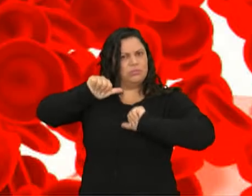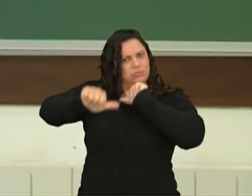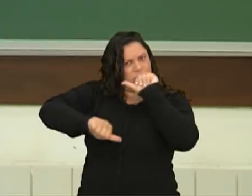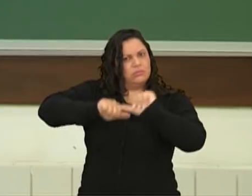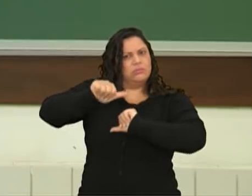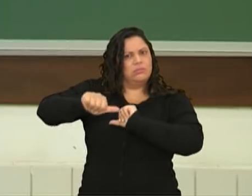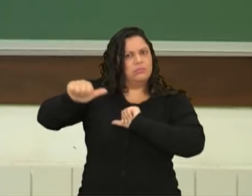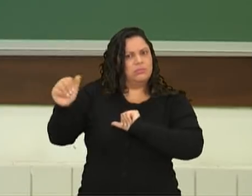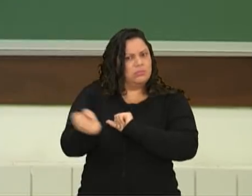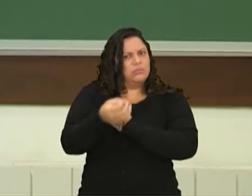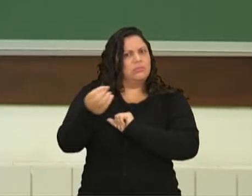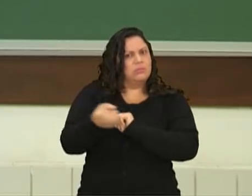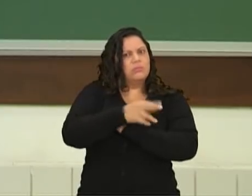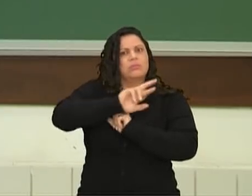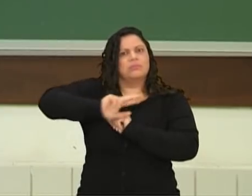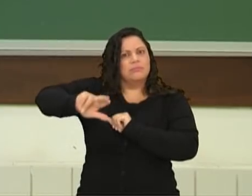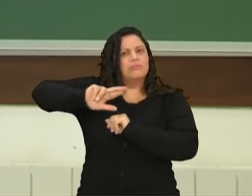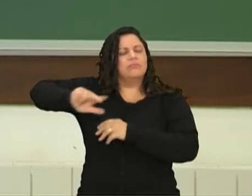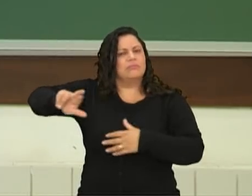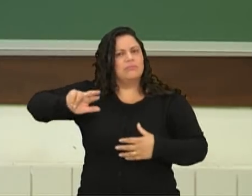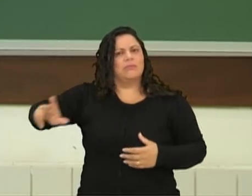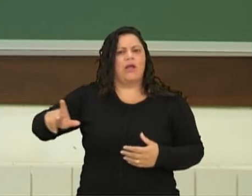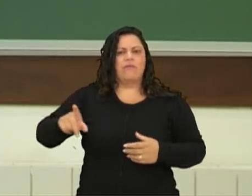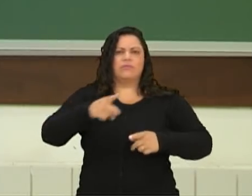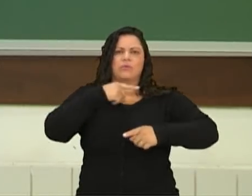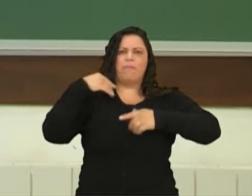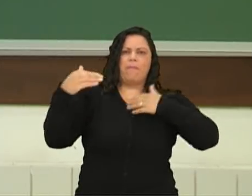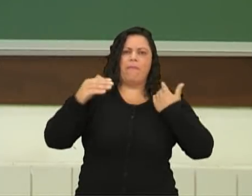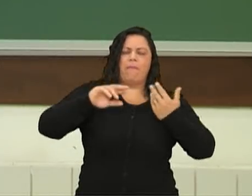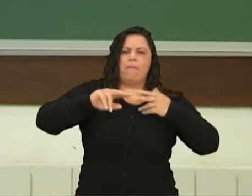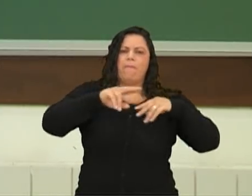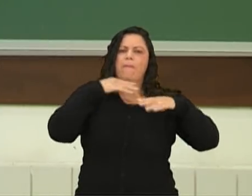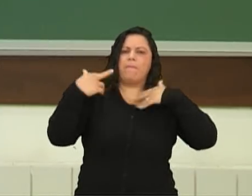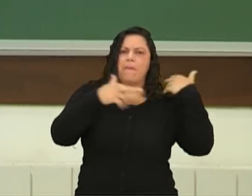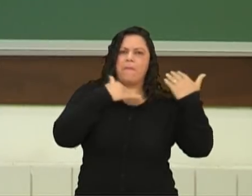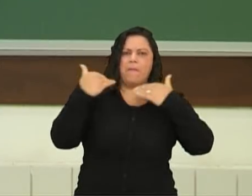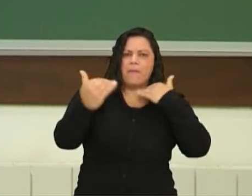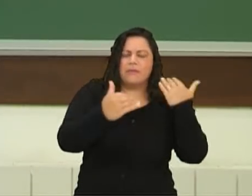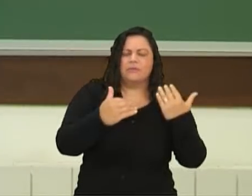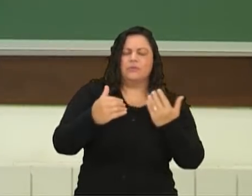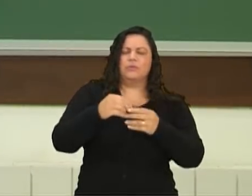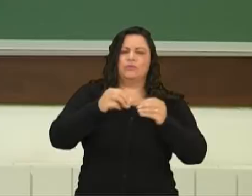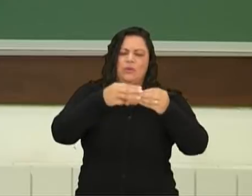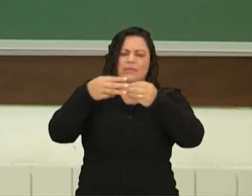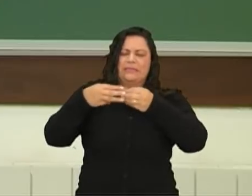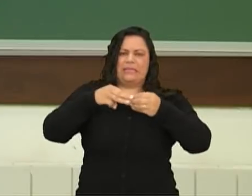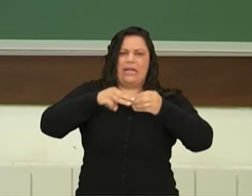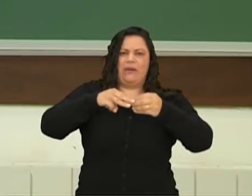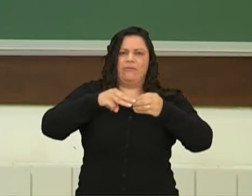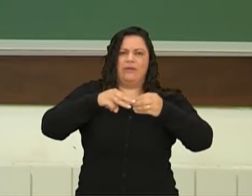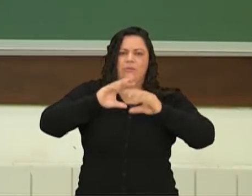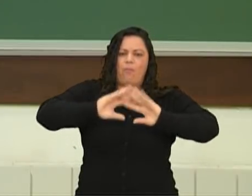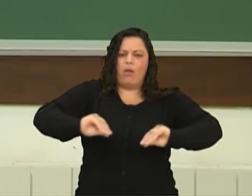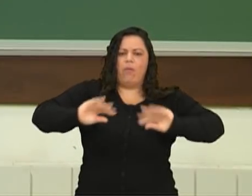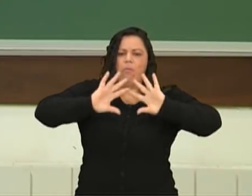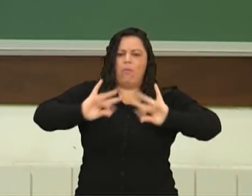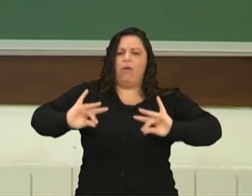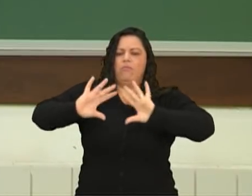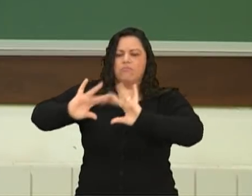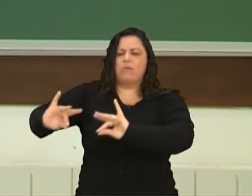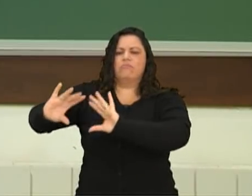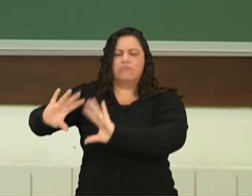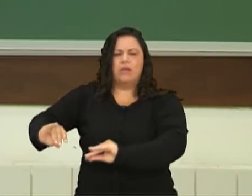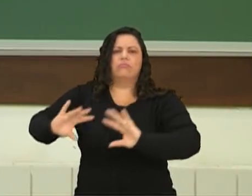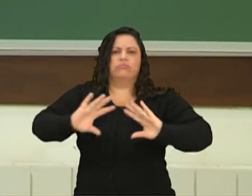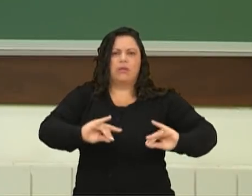glóbulos vermelhos e aqueles que vão morrendo vão sendo eliminados, vão sendo filtrados por dois órgãos importantes